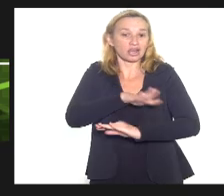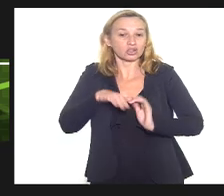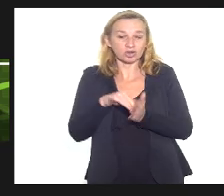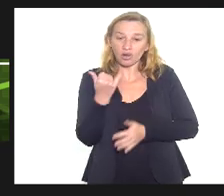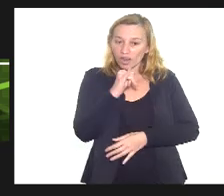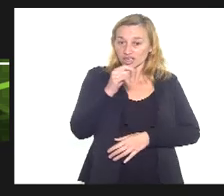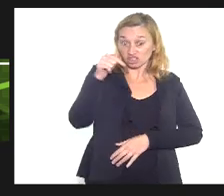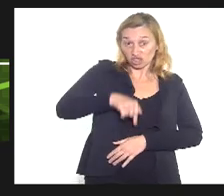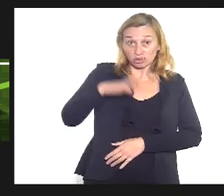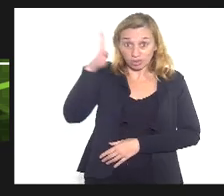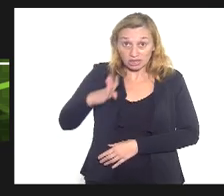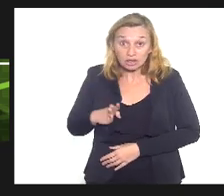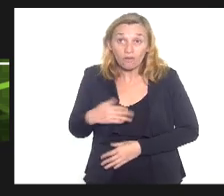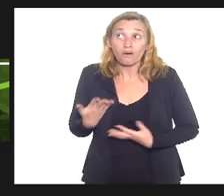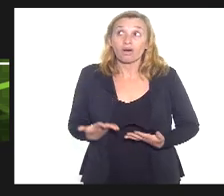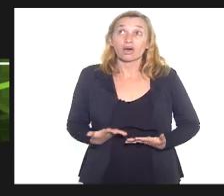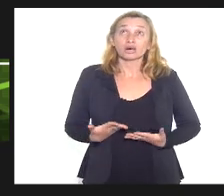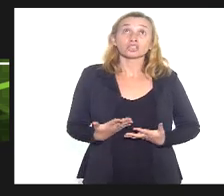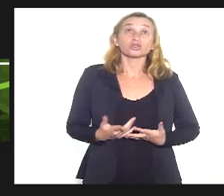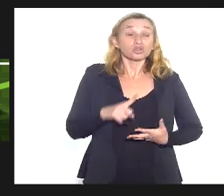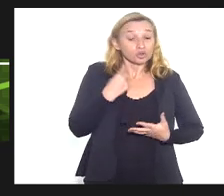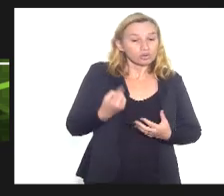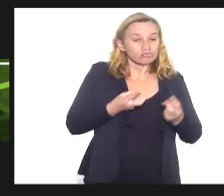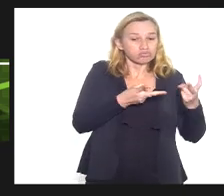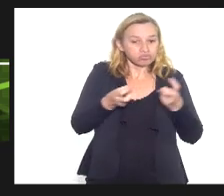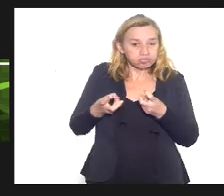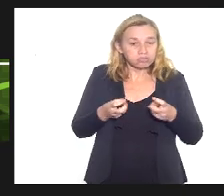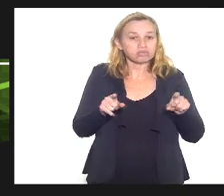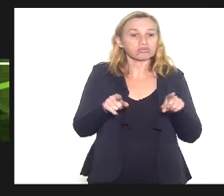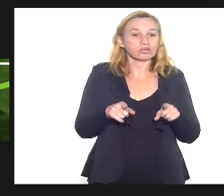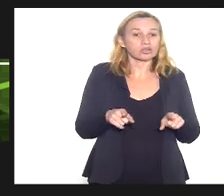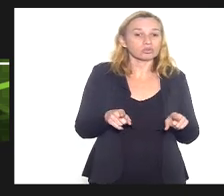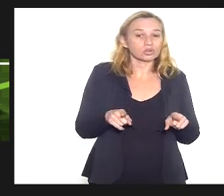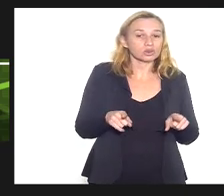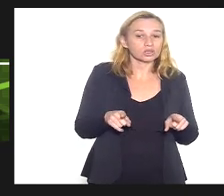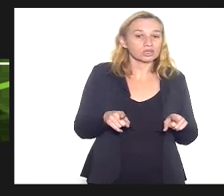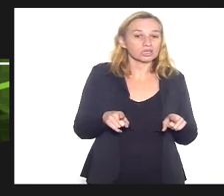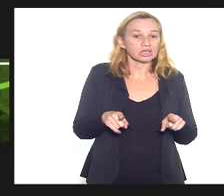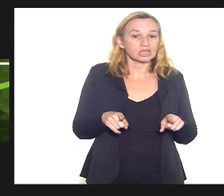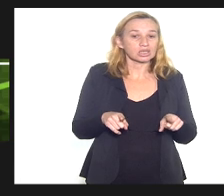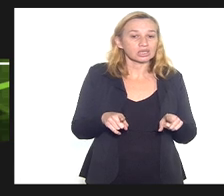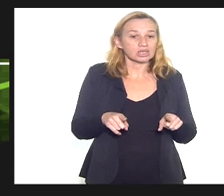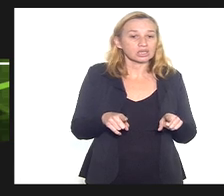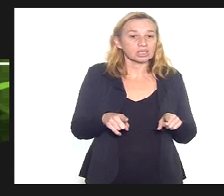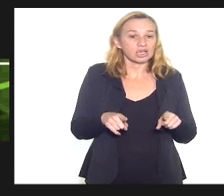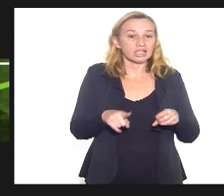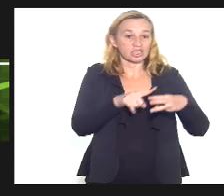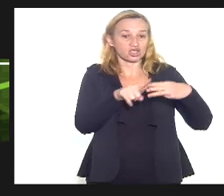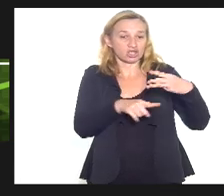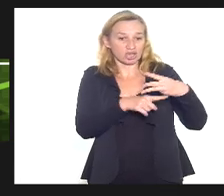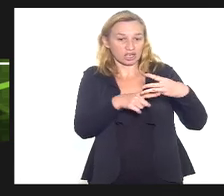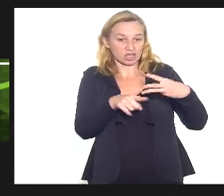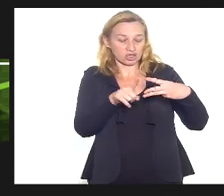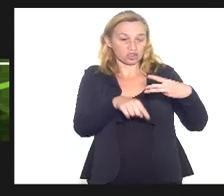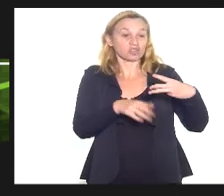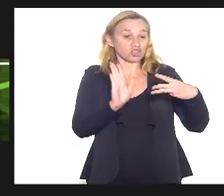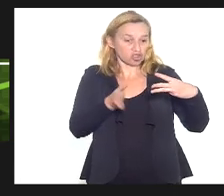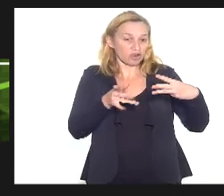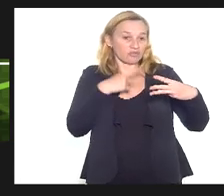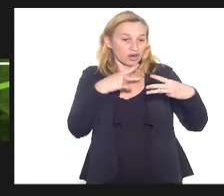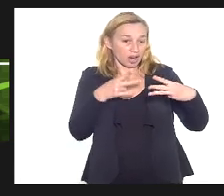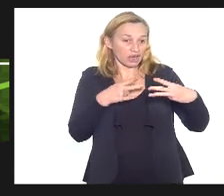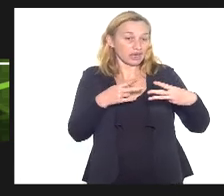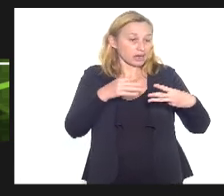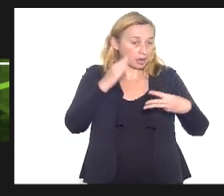EP Brasil, nós levamos em consideração esses pilares que